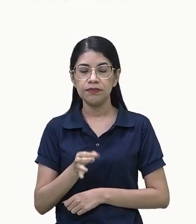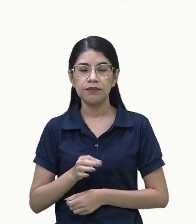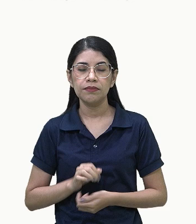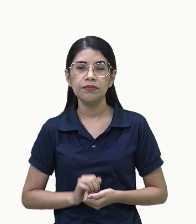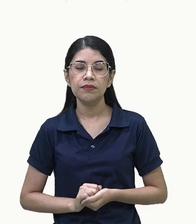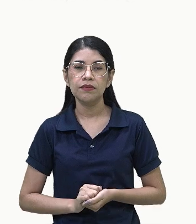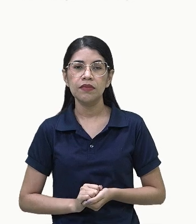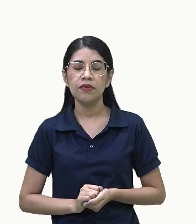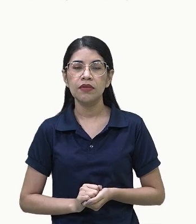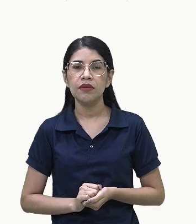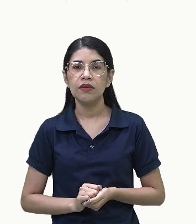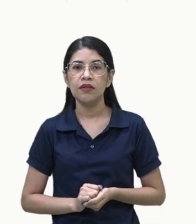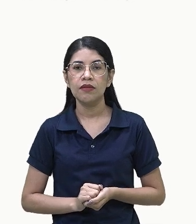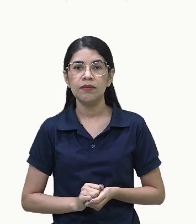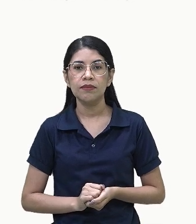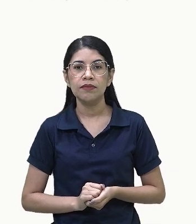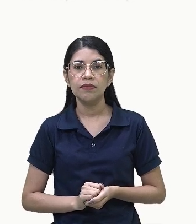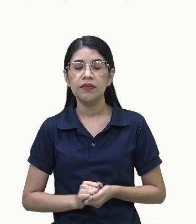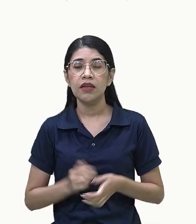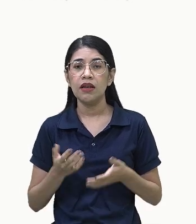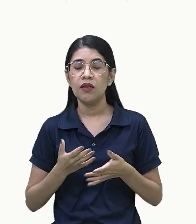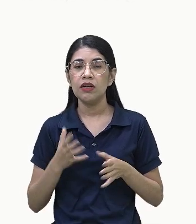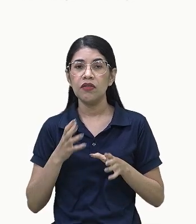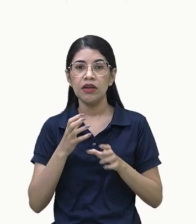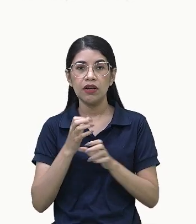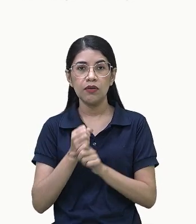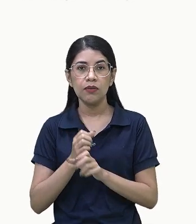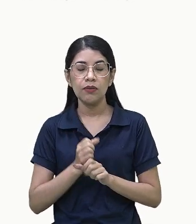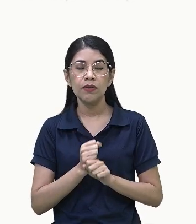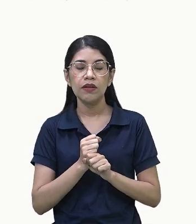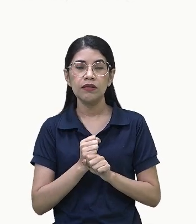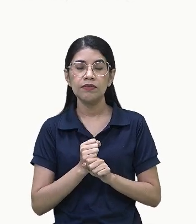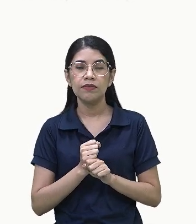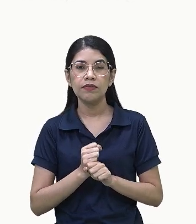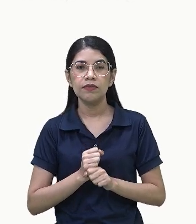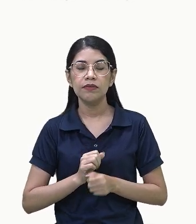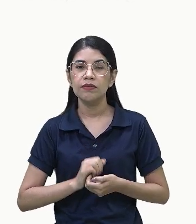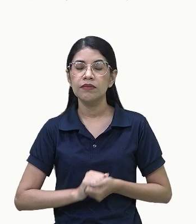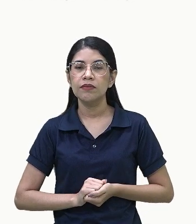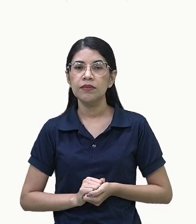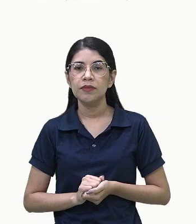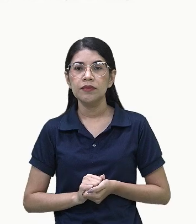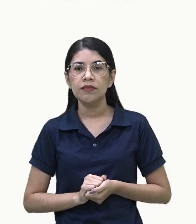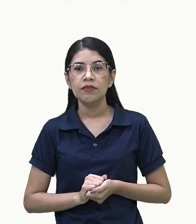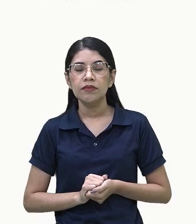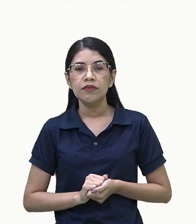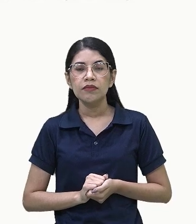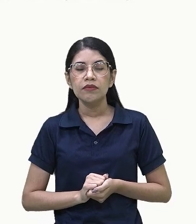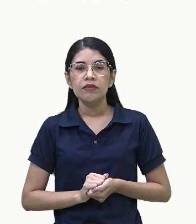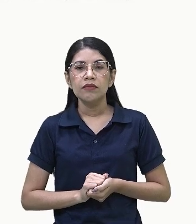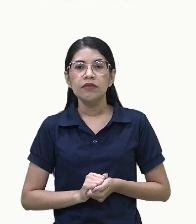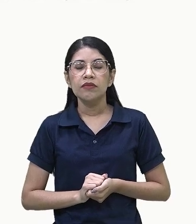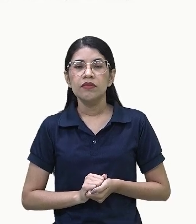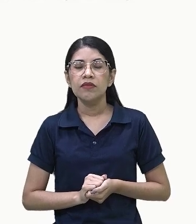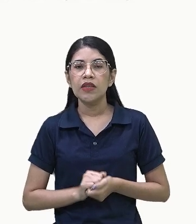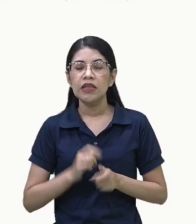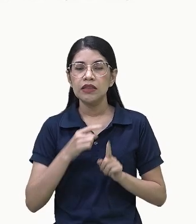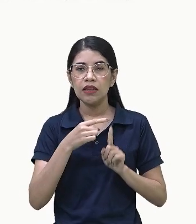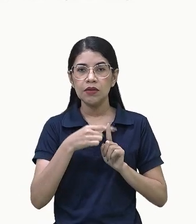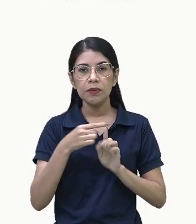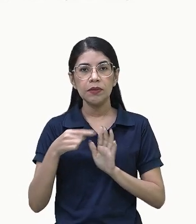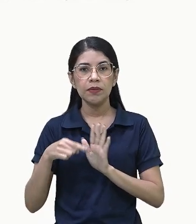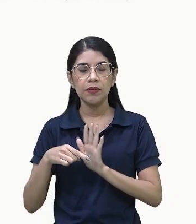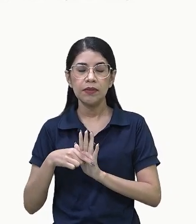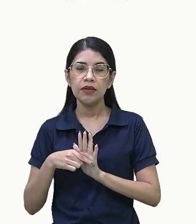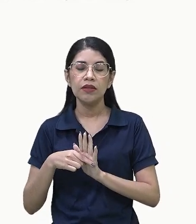Então, a gente vai pegar aqui e realizar o cálculo dessa subtração e dessa adição